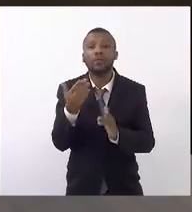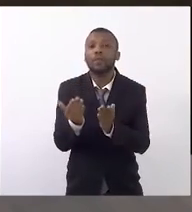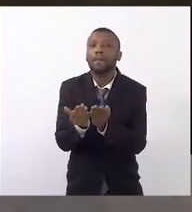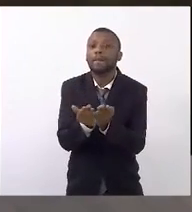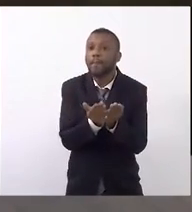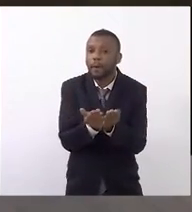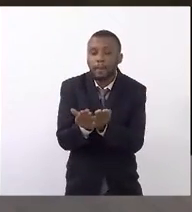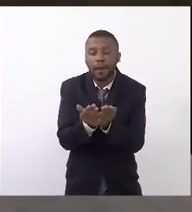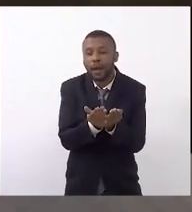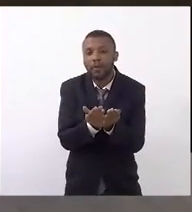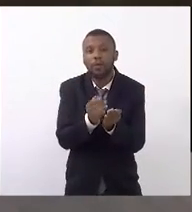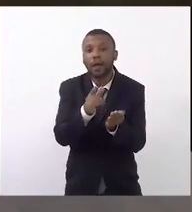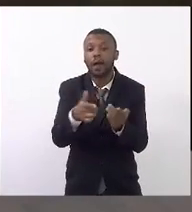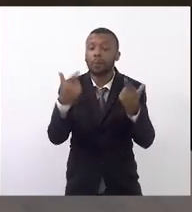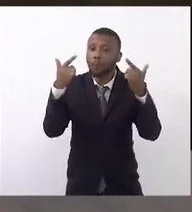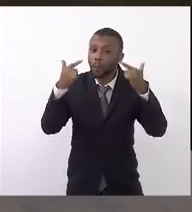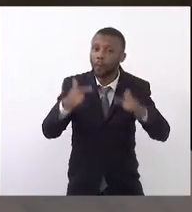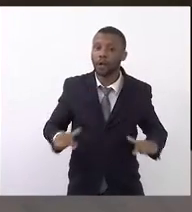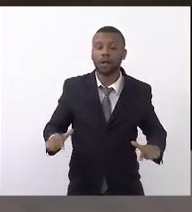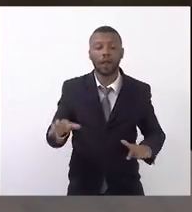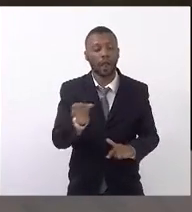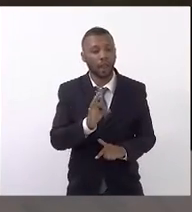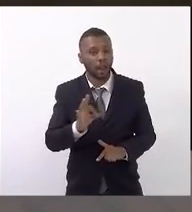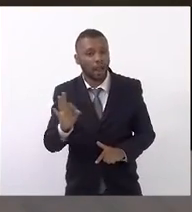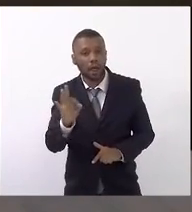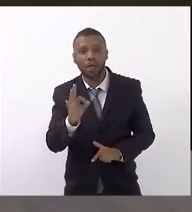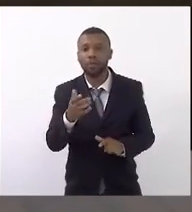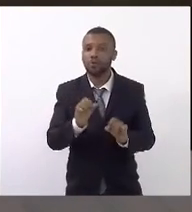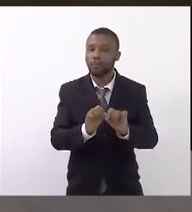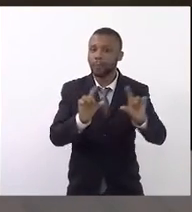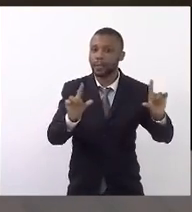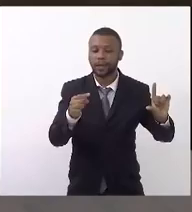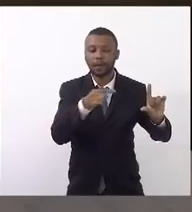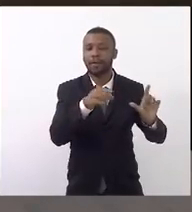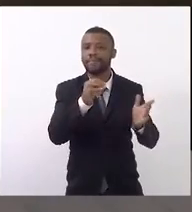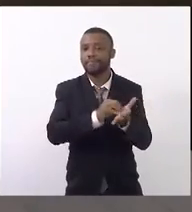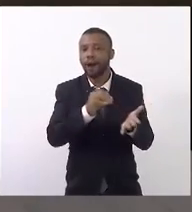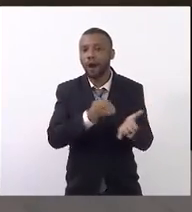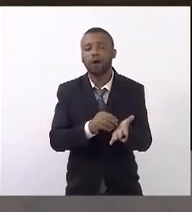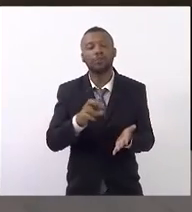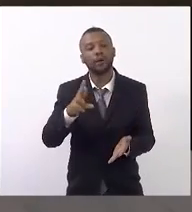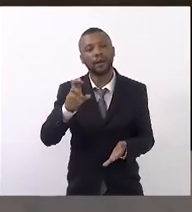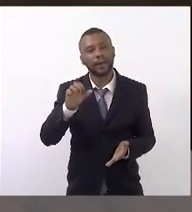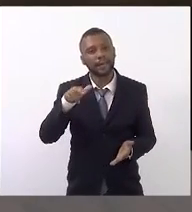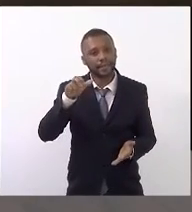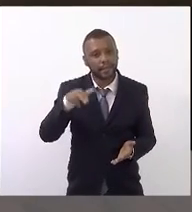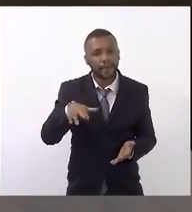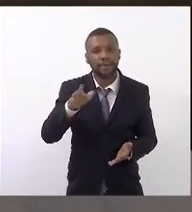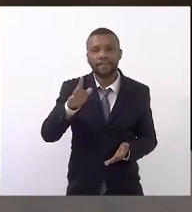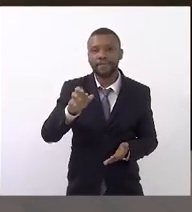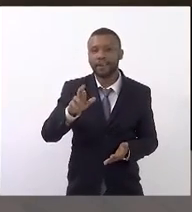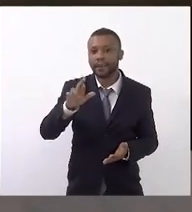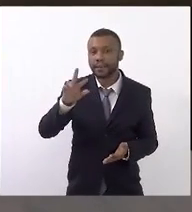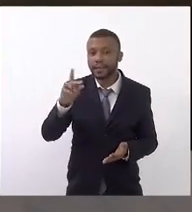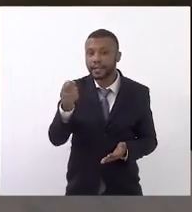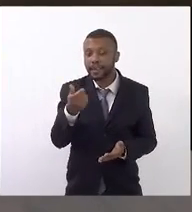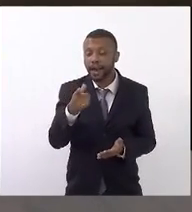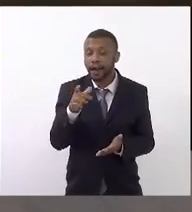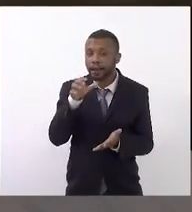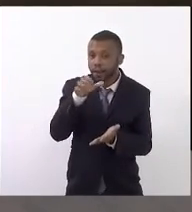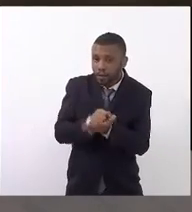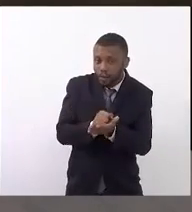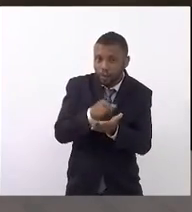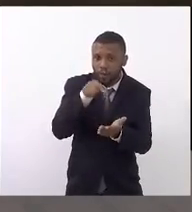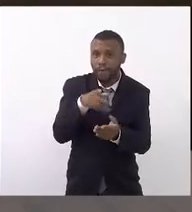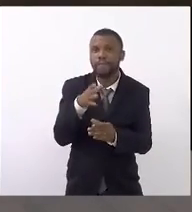abstenção, não está no painel. Ele votou abstenção, o Renan Ferreirinha falou, e não entrou o voto de abstenção. Os